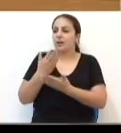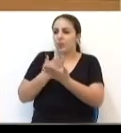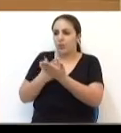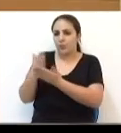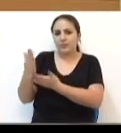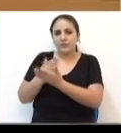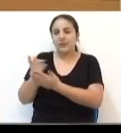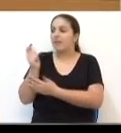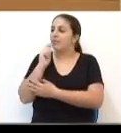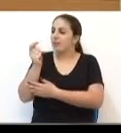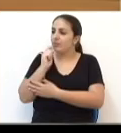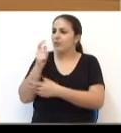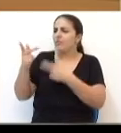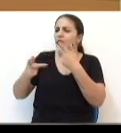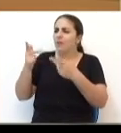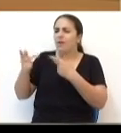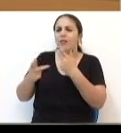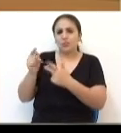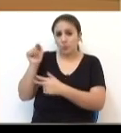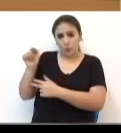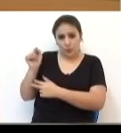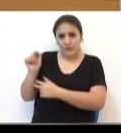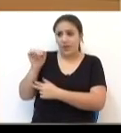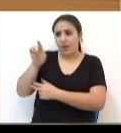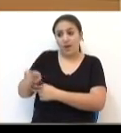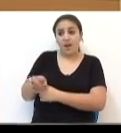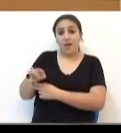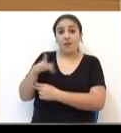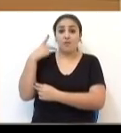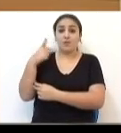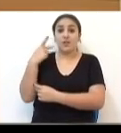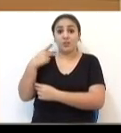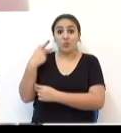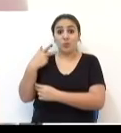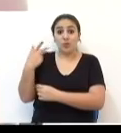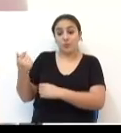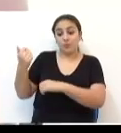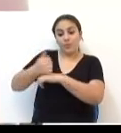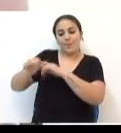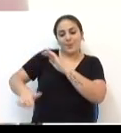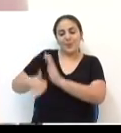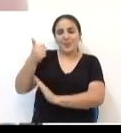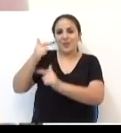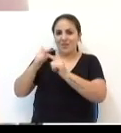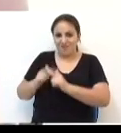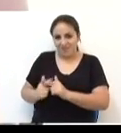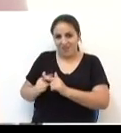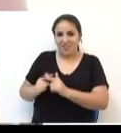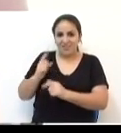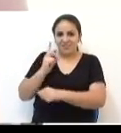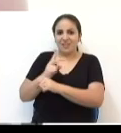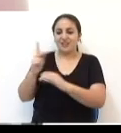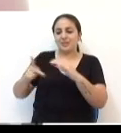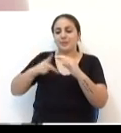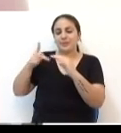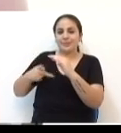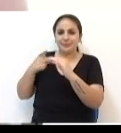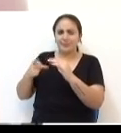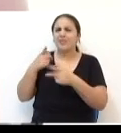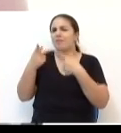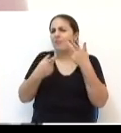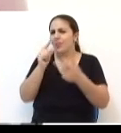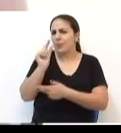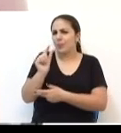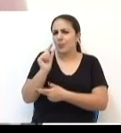Rafael Colucci, eu quero iniciar então essa entrevista comentando que você é um dos vereadores que vão assumir pela primeira vez uma vaga na Câmara